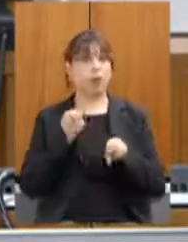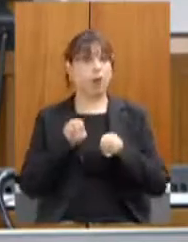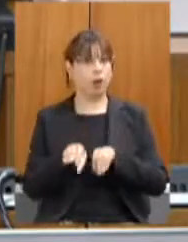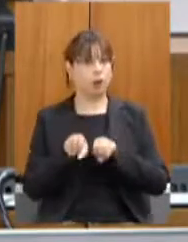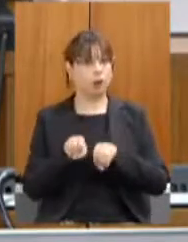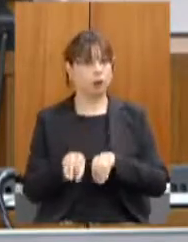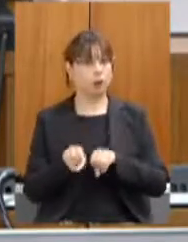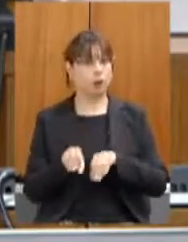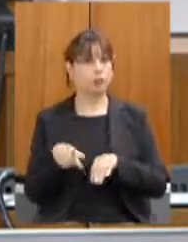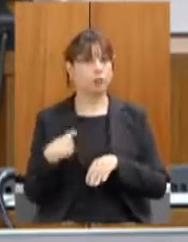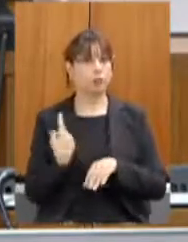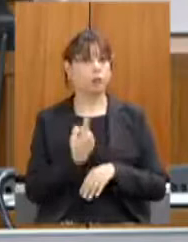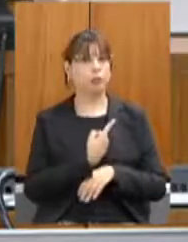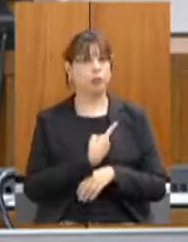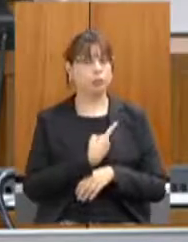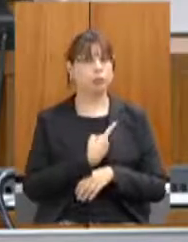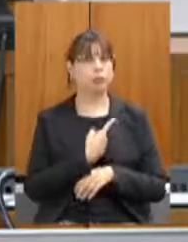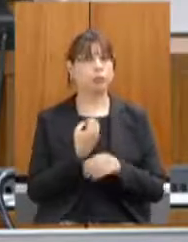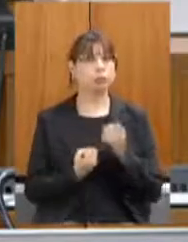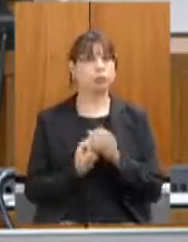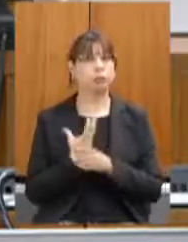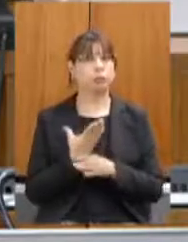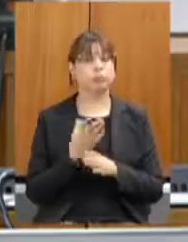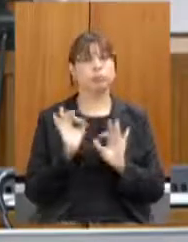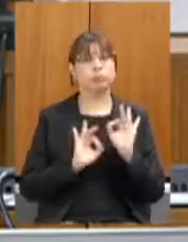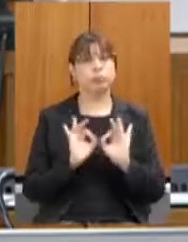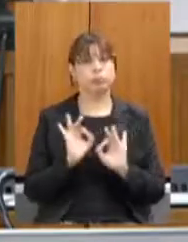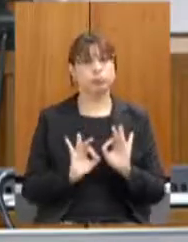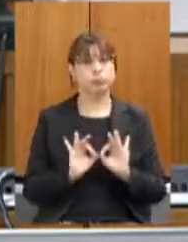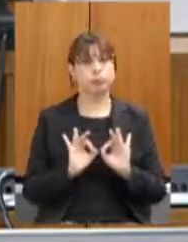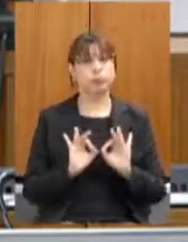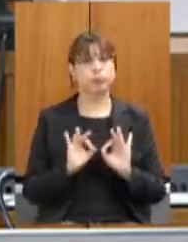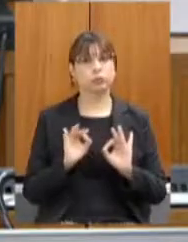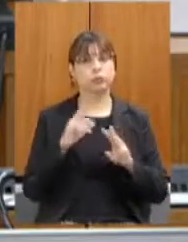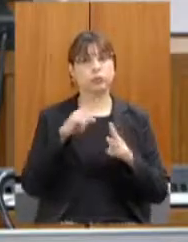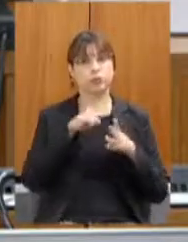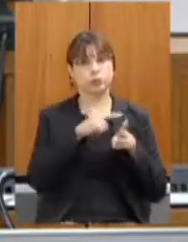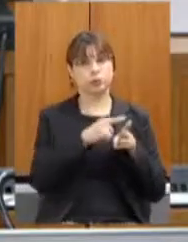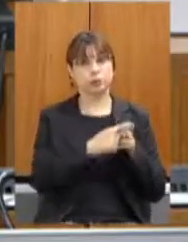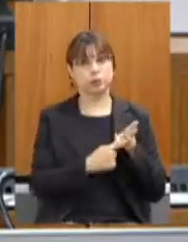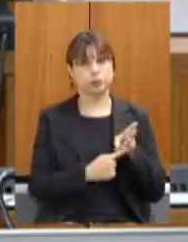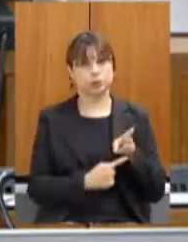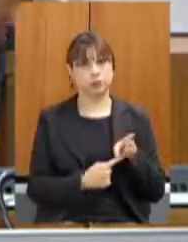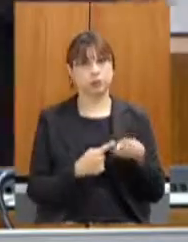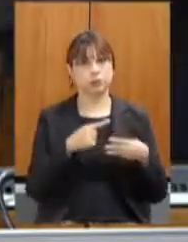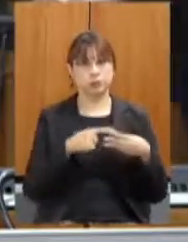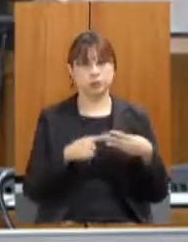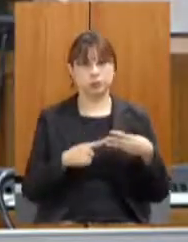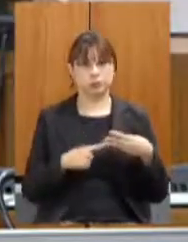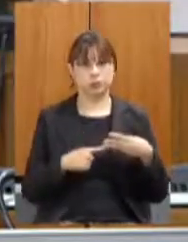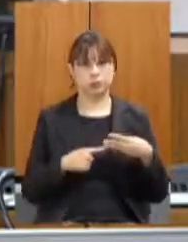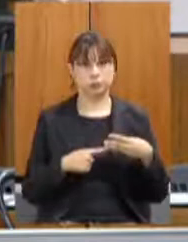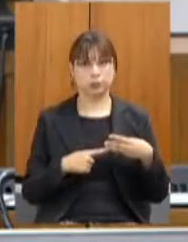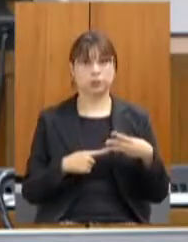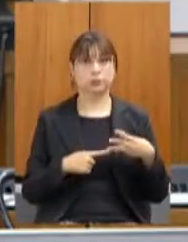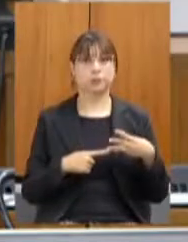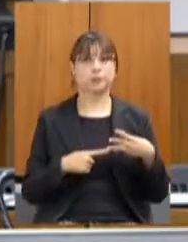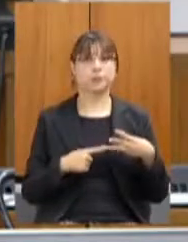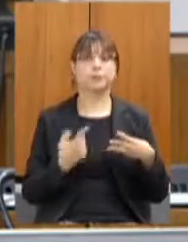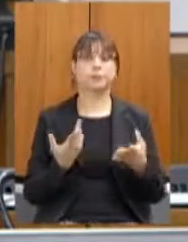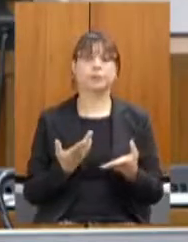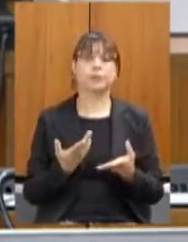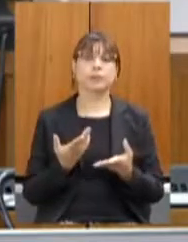orientação baseada em três secagens a primeira secagem achegar Estadual em que a saúde